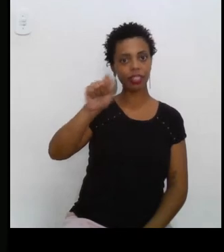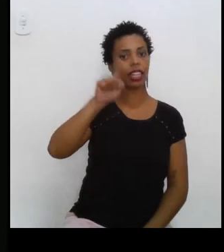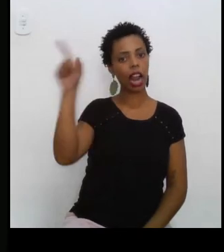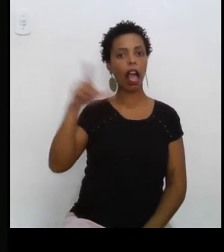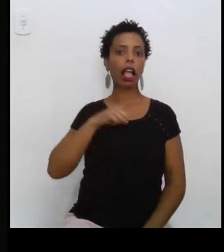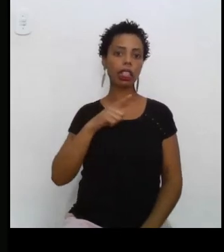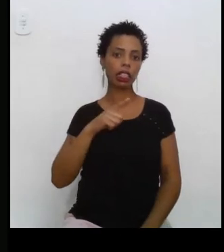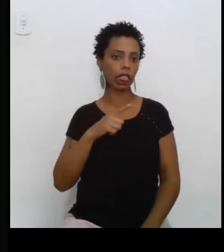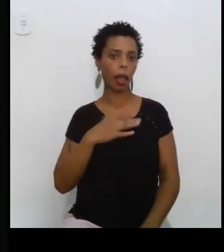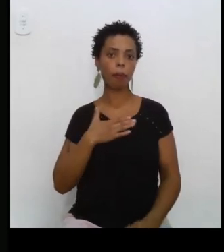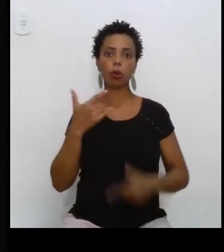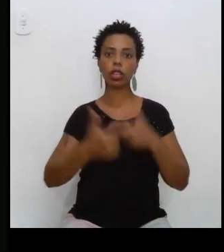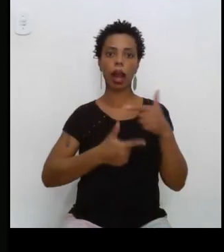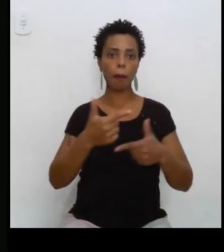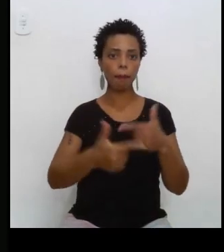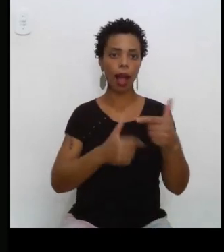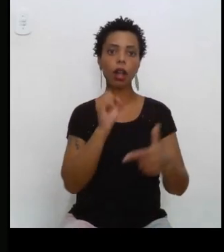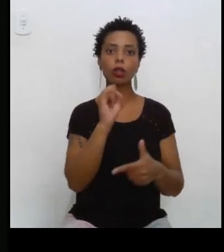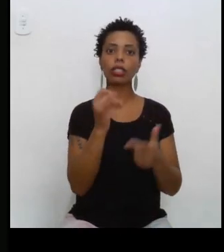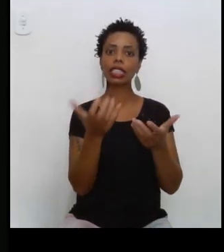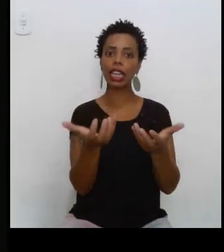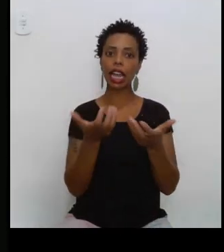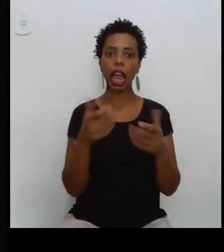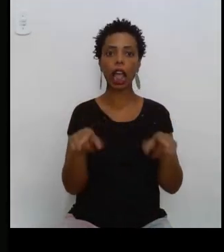quem quiser também